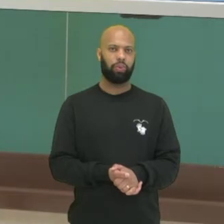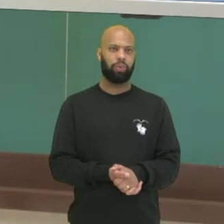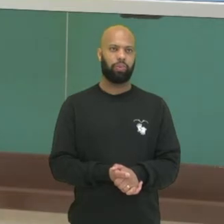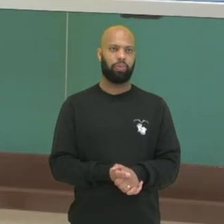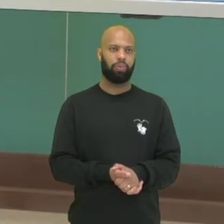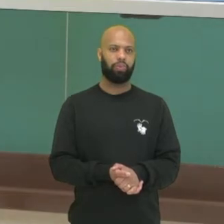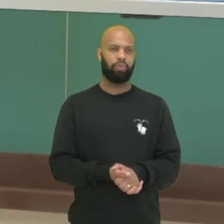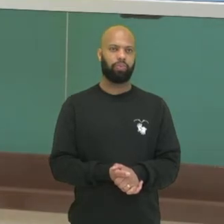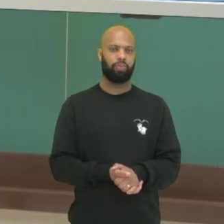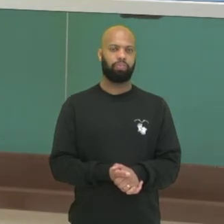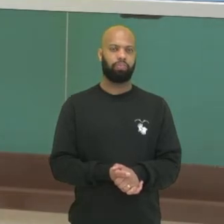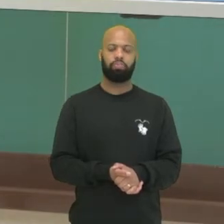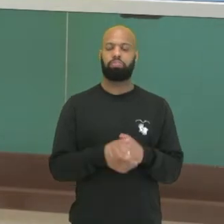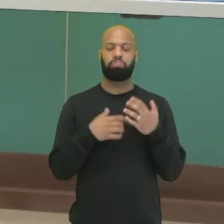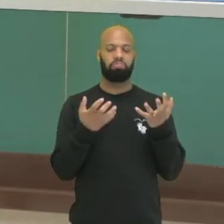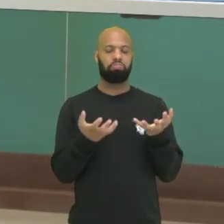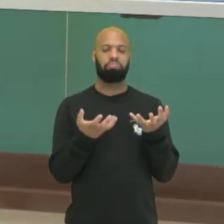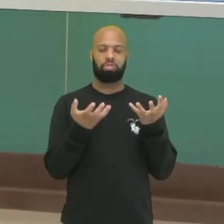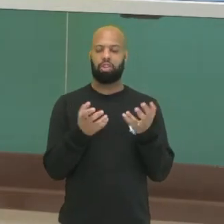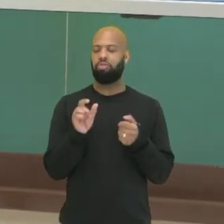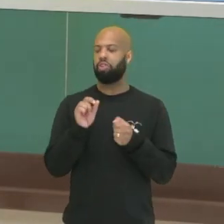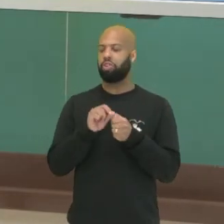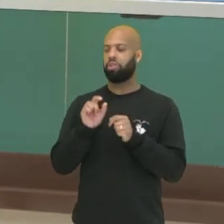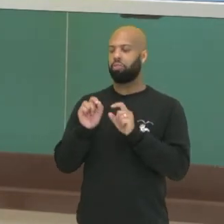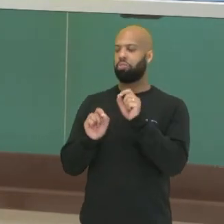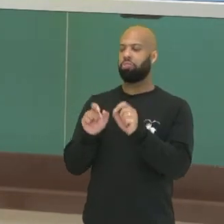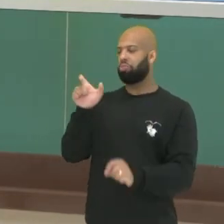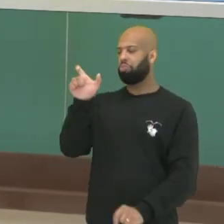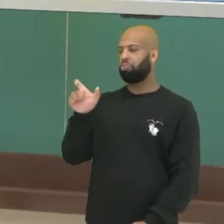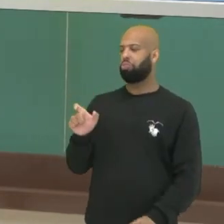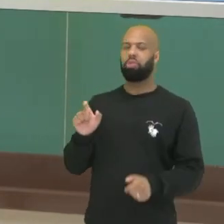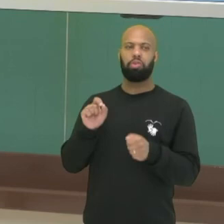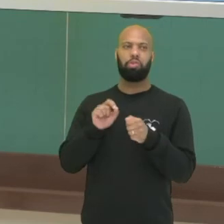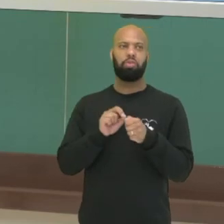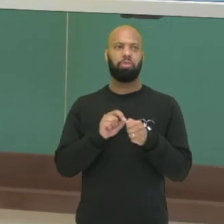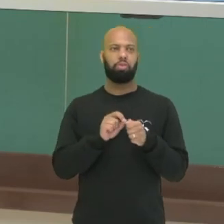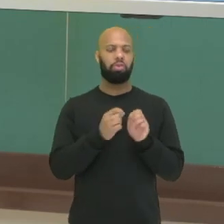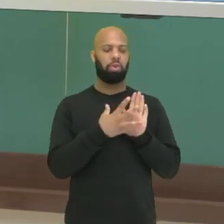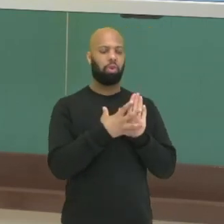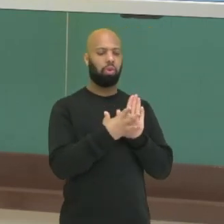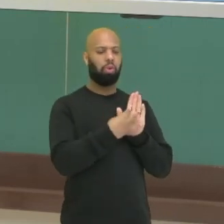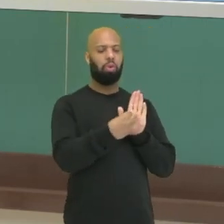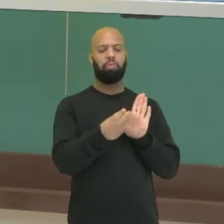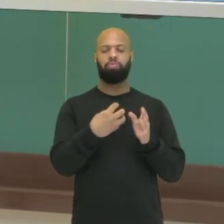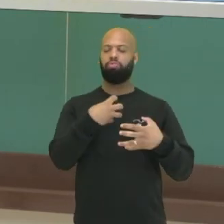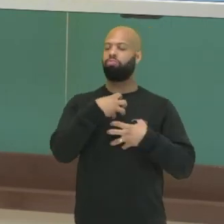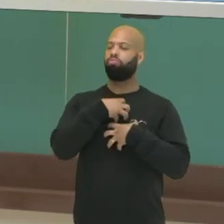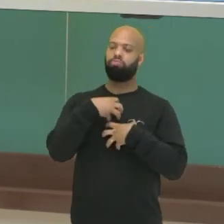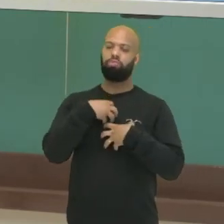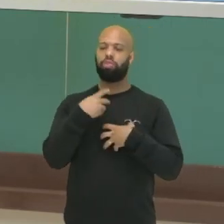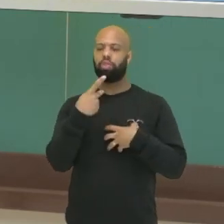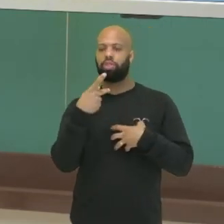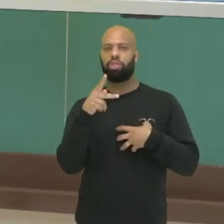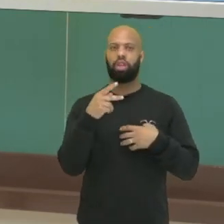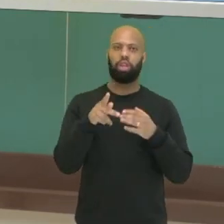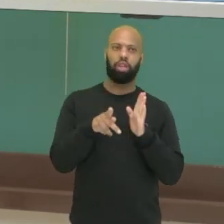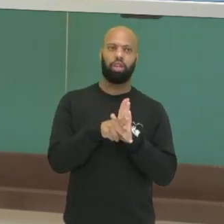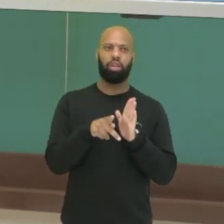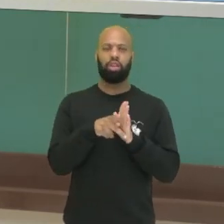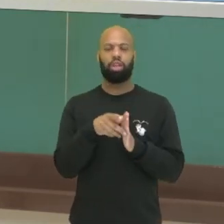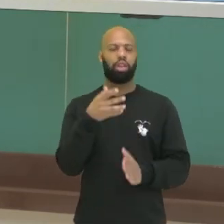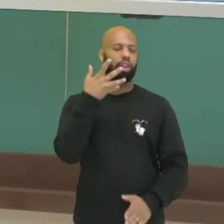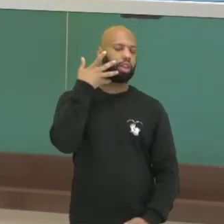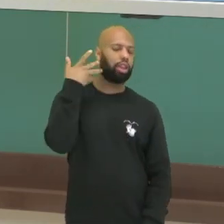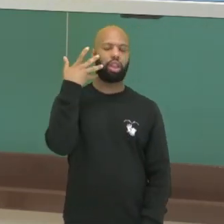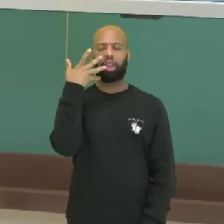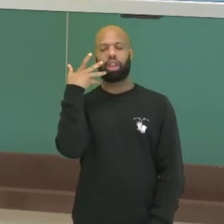Quem quiser fazer o que ele faz, imitar todo o jeitão de um gato viver. Ah,